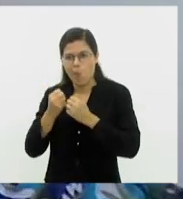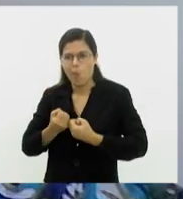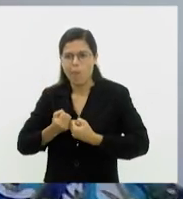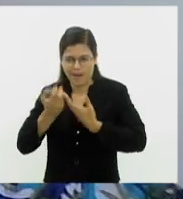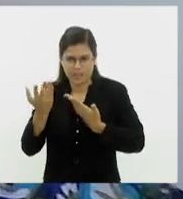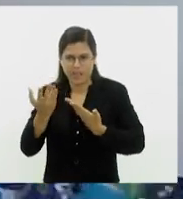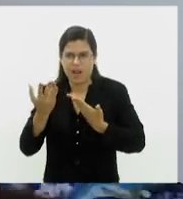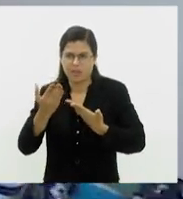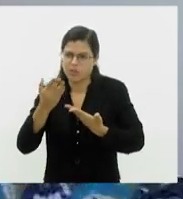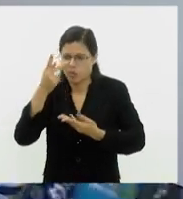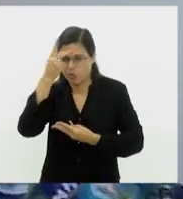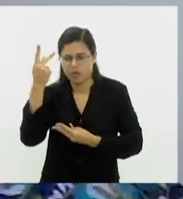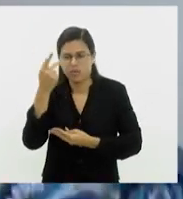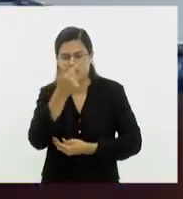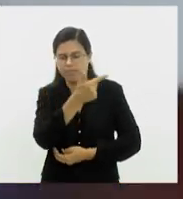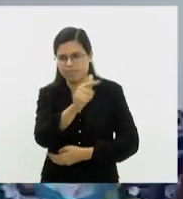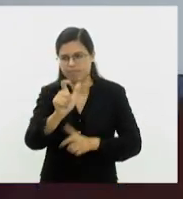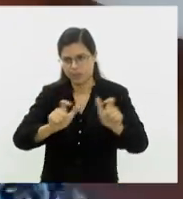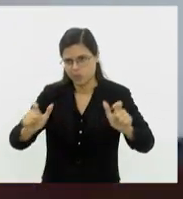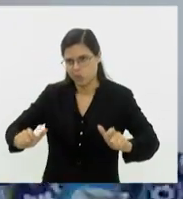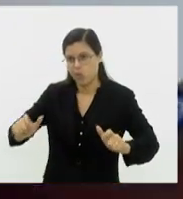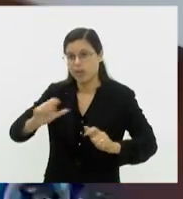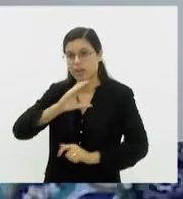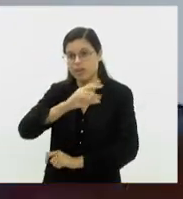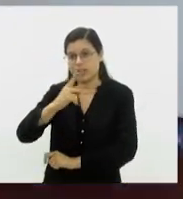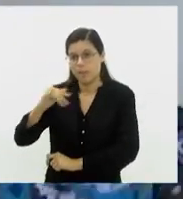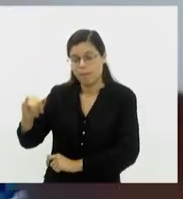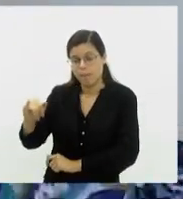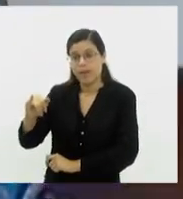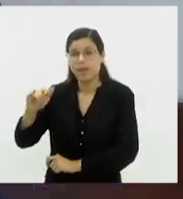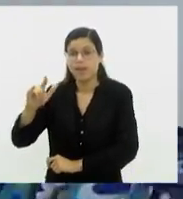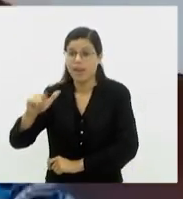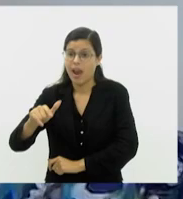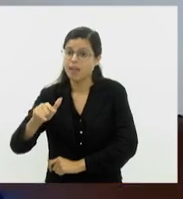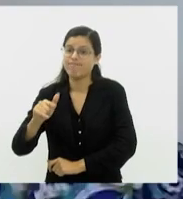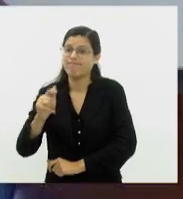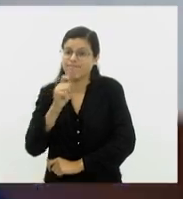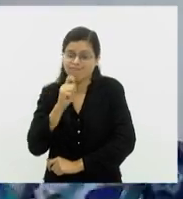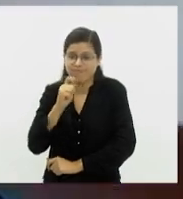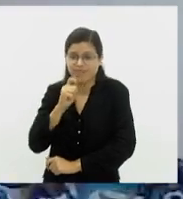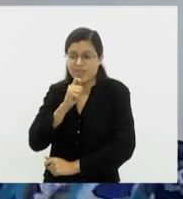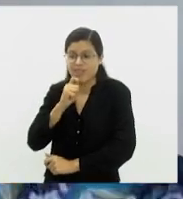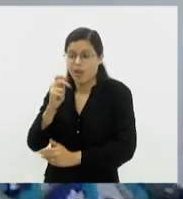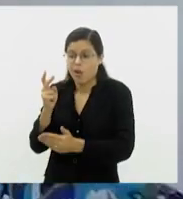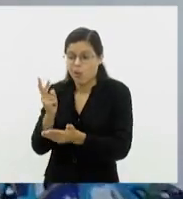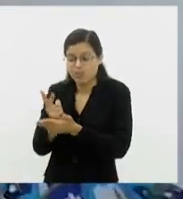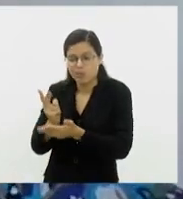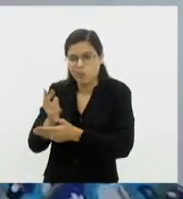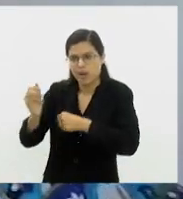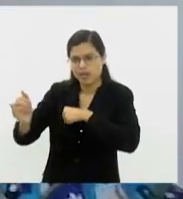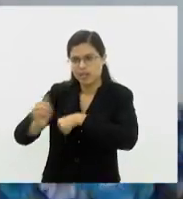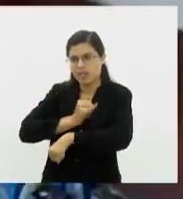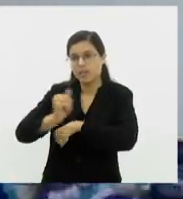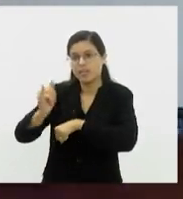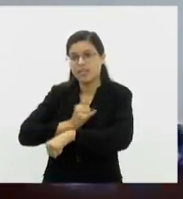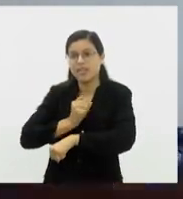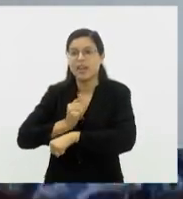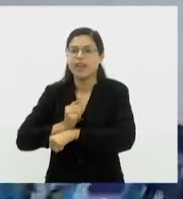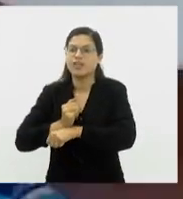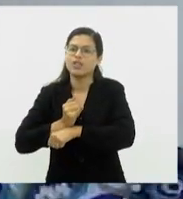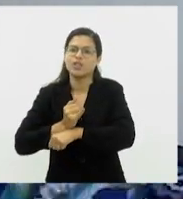membros dessa CPI como eu é a ainda uma ferramenta para a perpetuação do racismo Estrutural para a